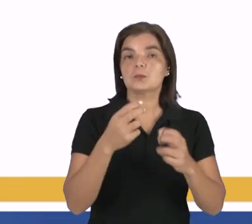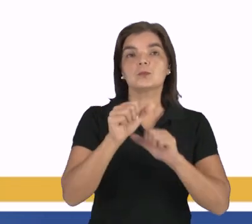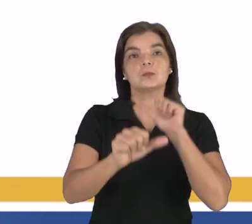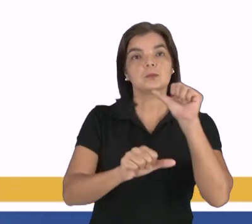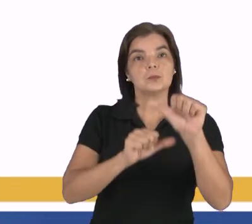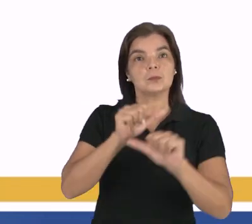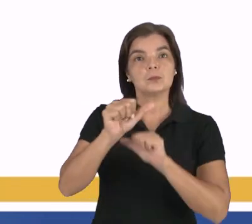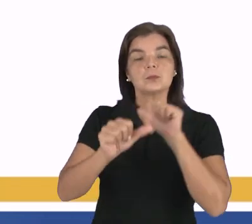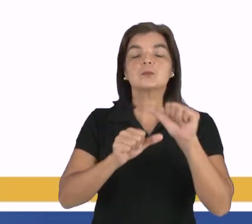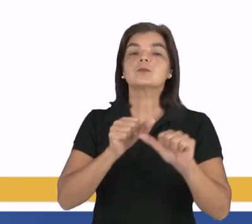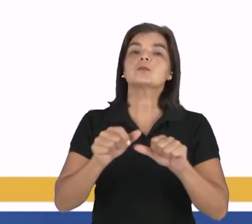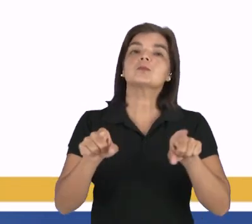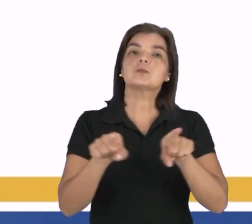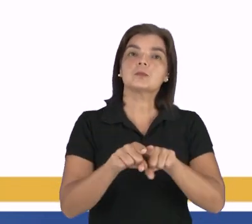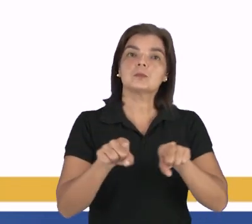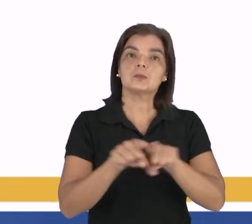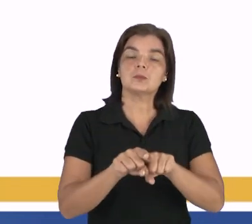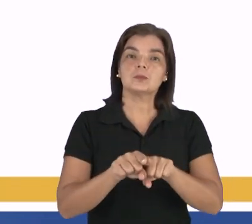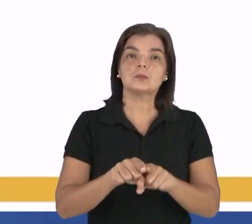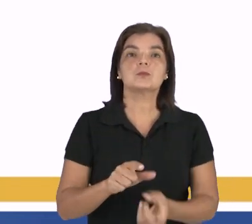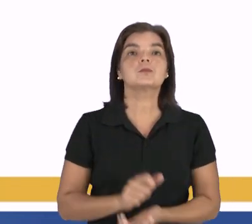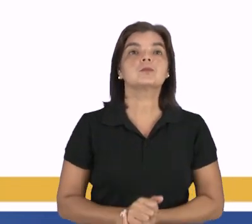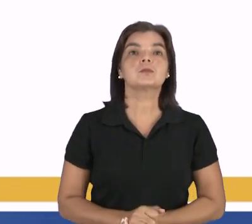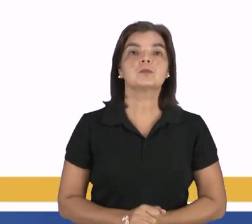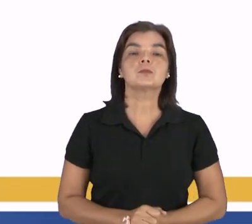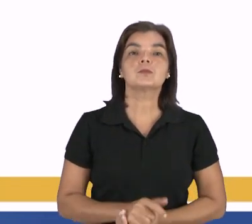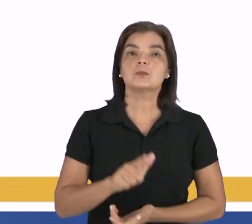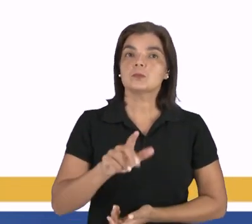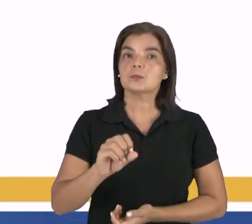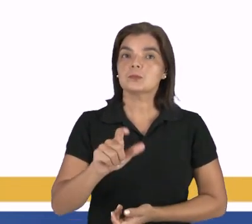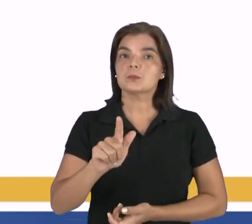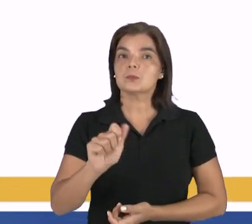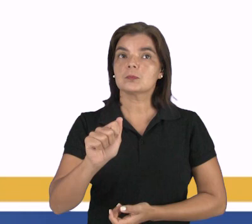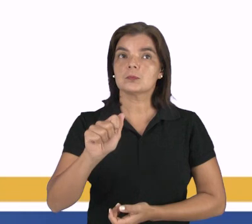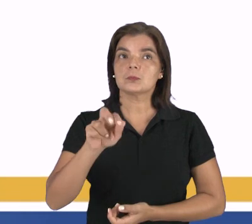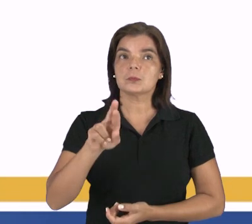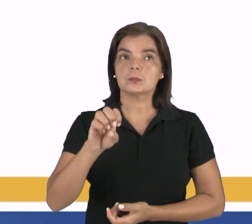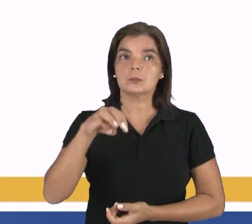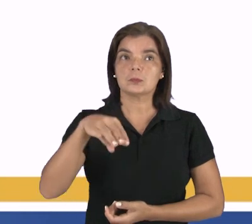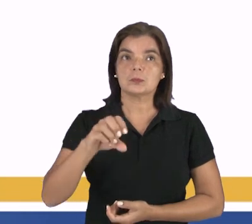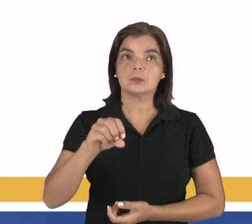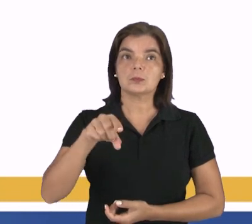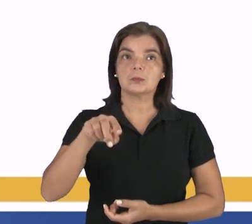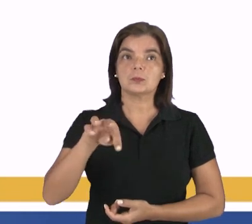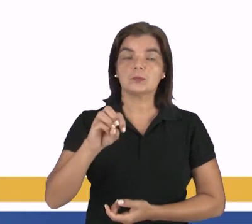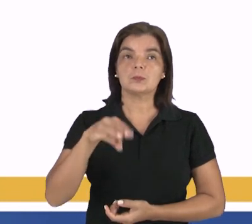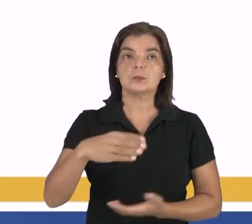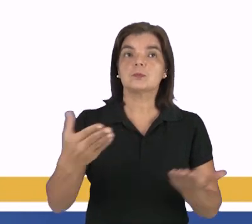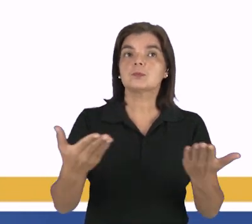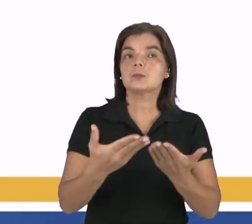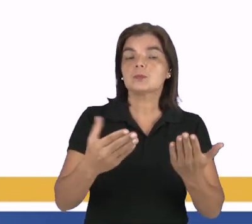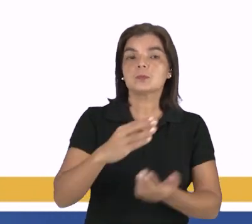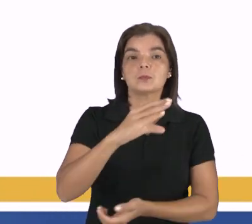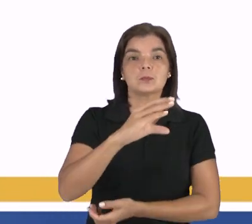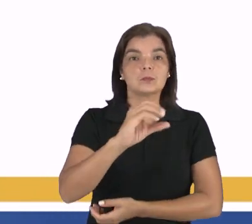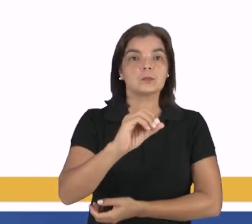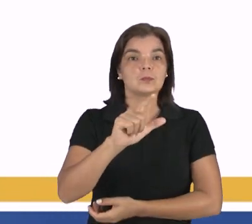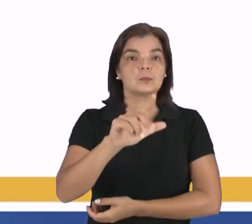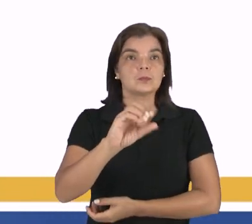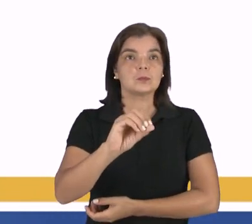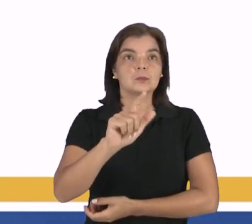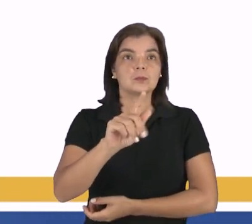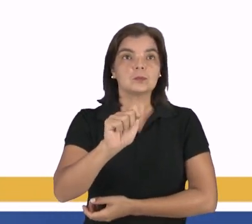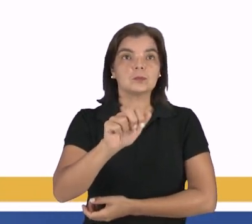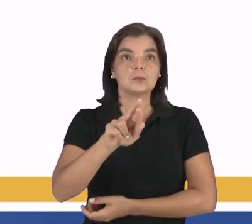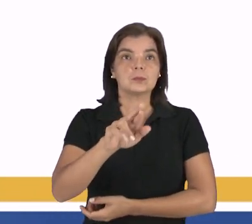vai mudar é o logaritmando. Tudo bem? Vem agora o cologaritmo,